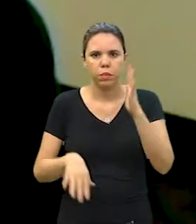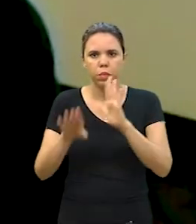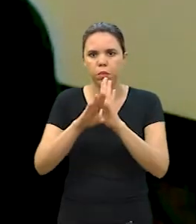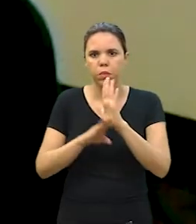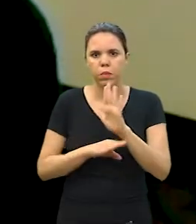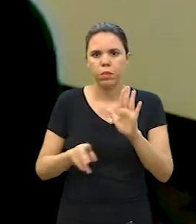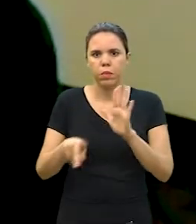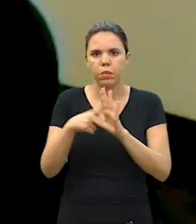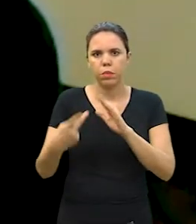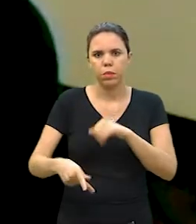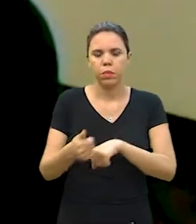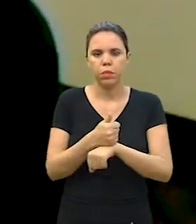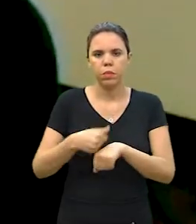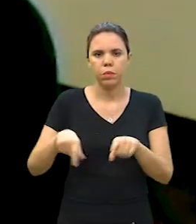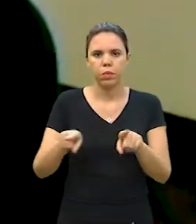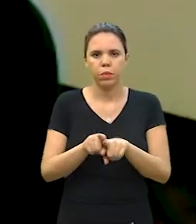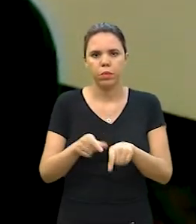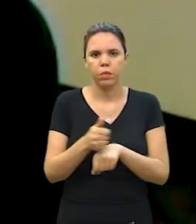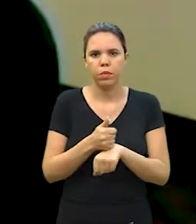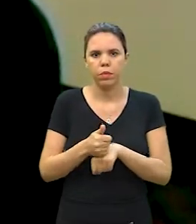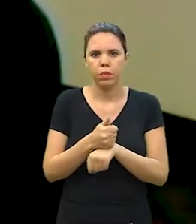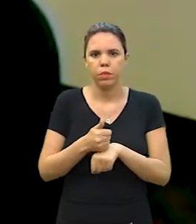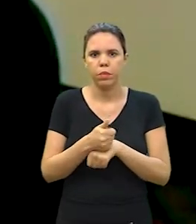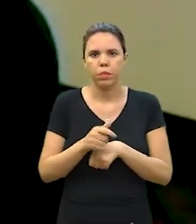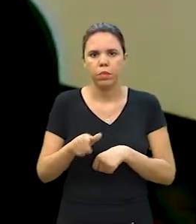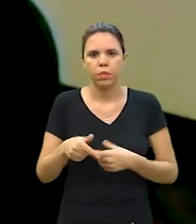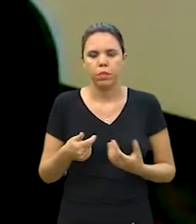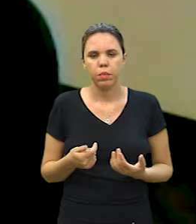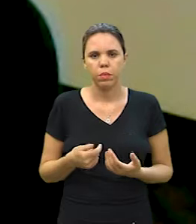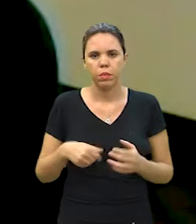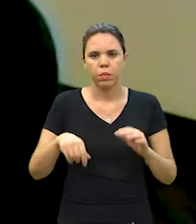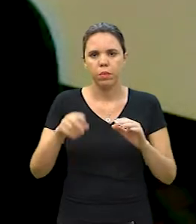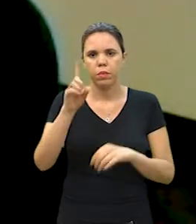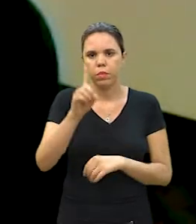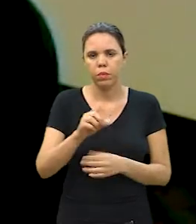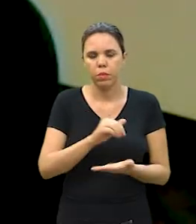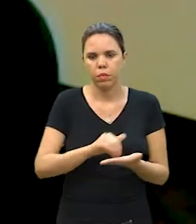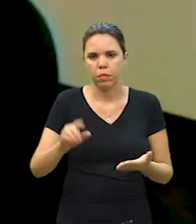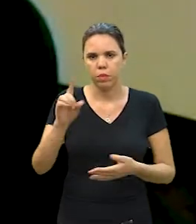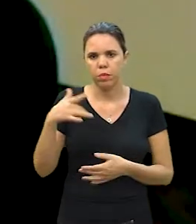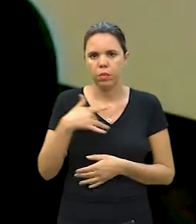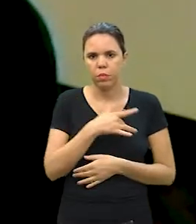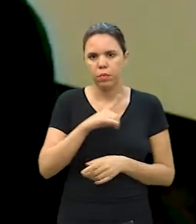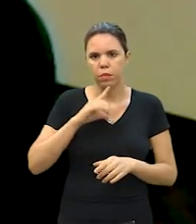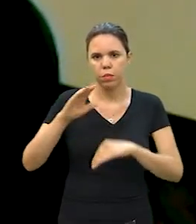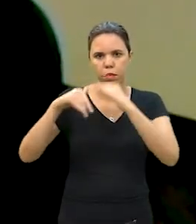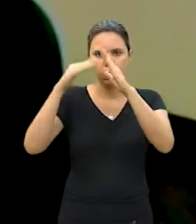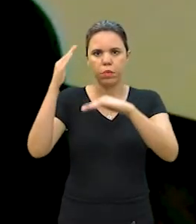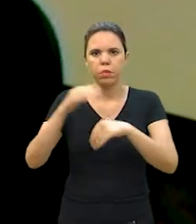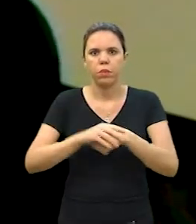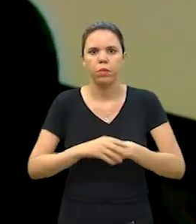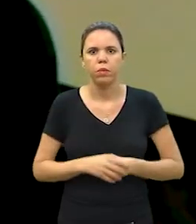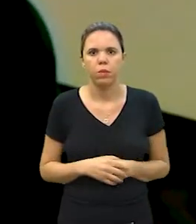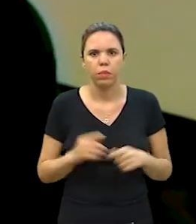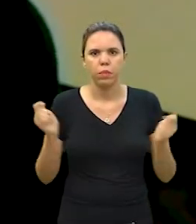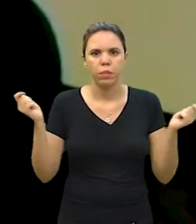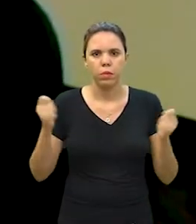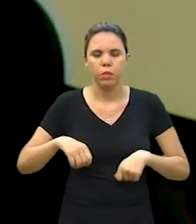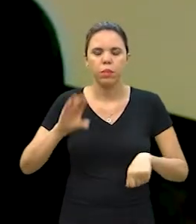vários programas específicos também nessa área. As diretorias regionais de saúde têm